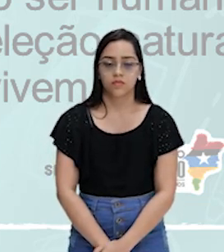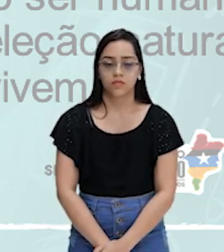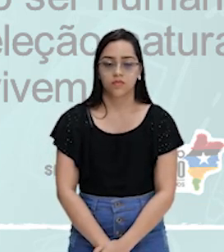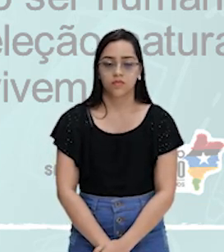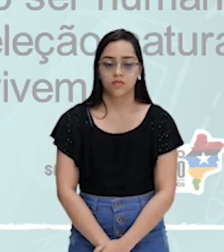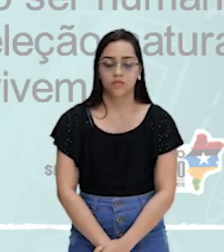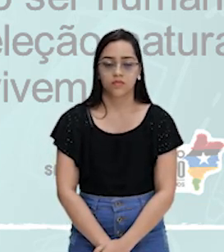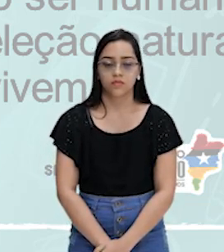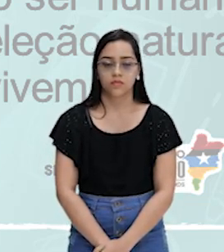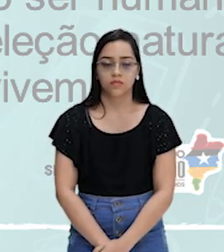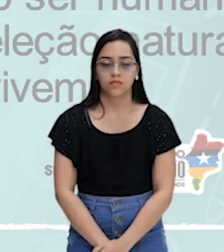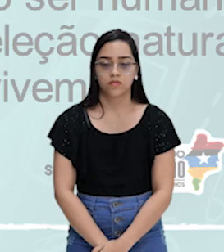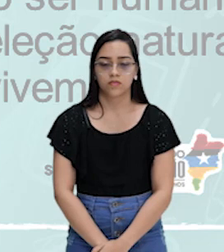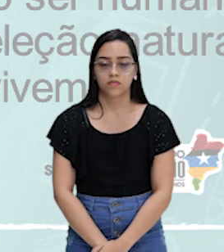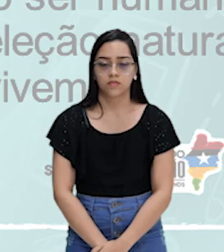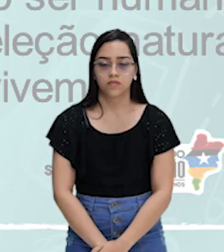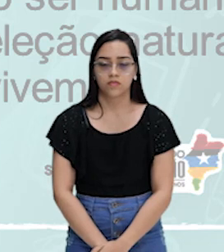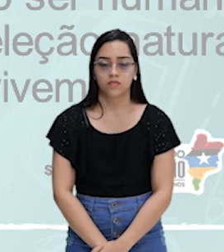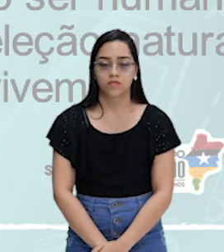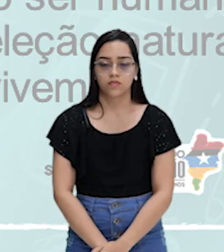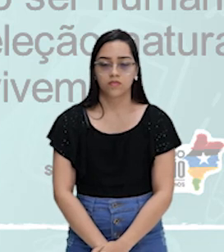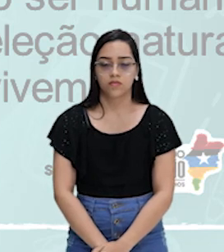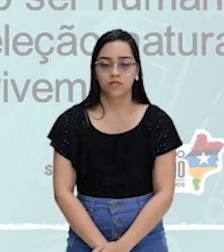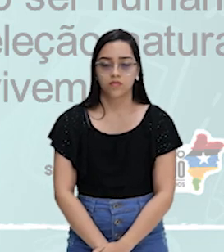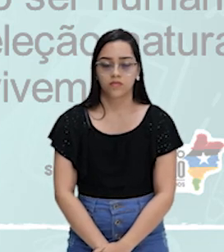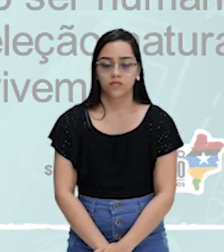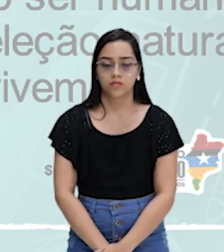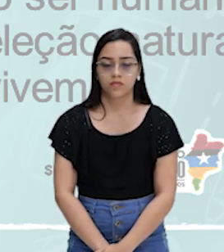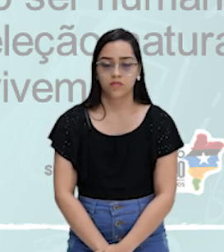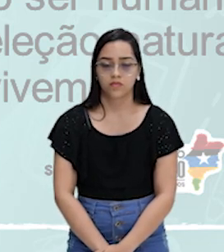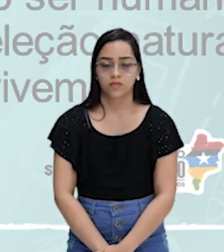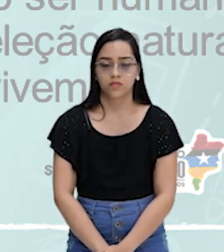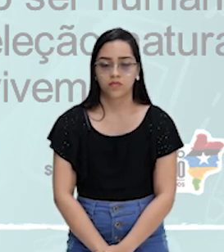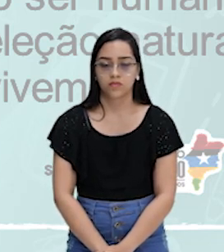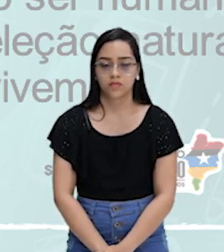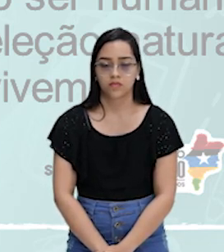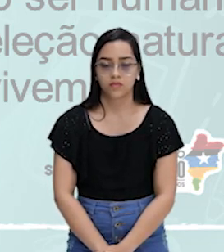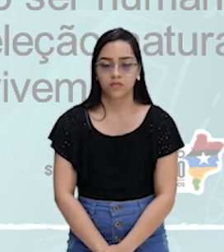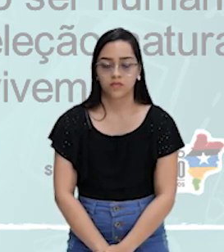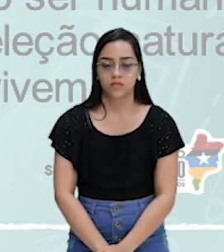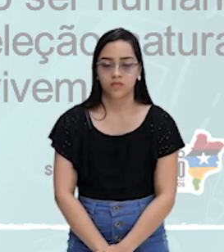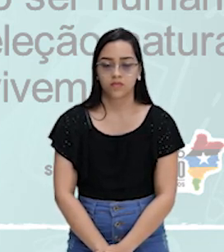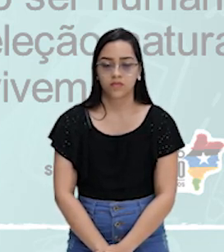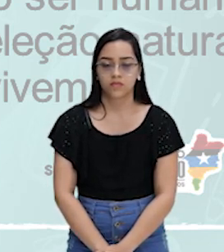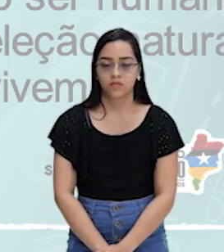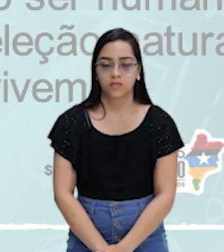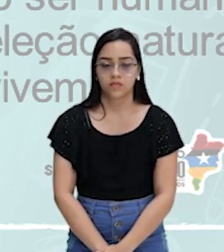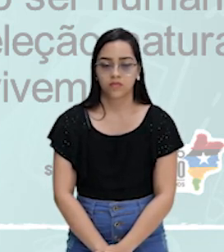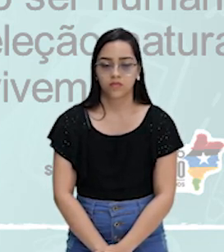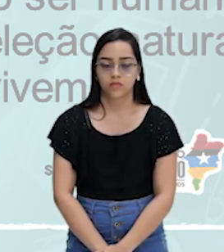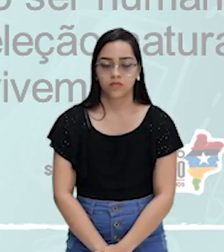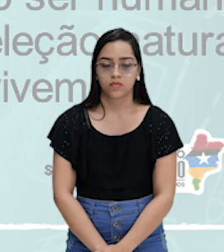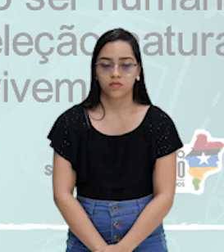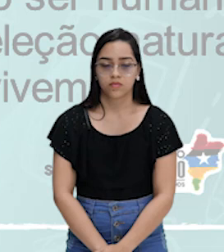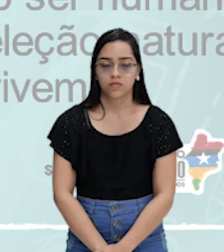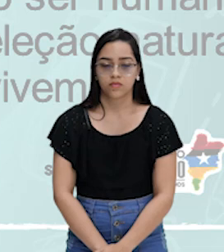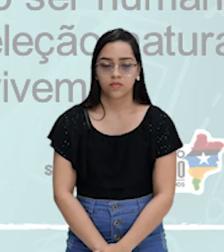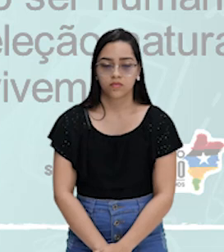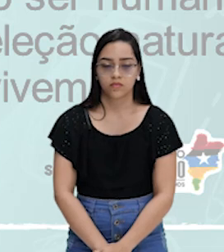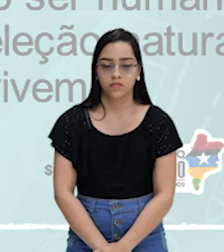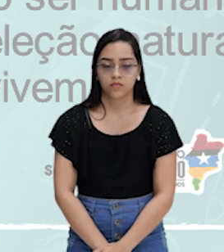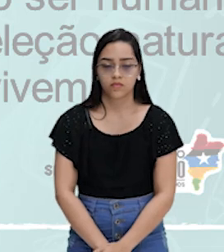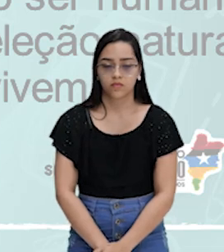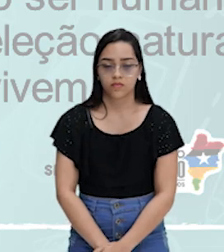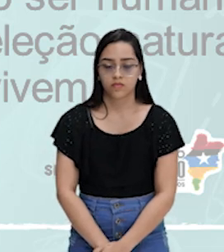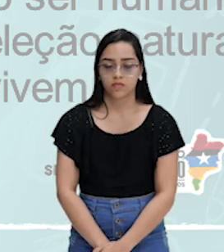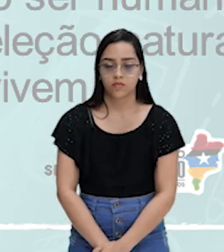criação divina, né? Negar Deus. Essa teoria influenciou a estética naturalista ao afirmar que o ser humano era um animal,